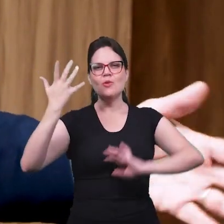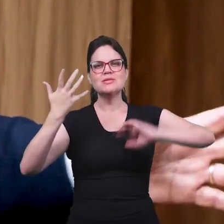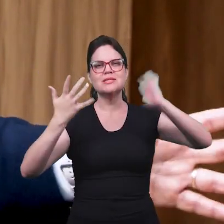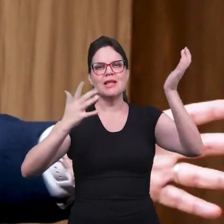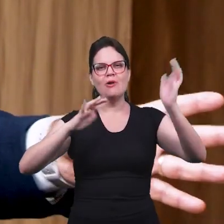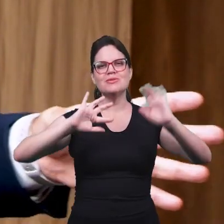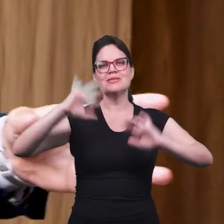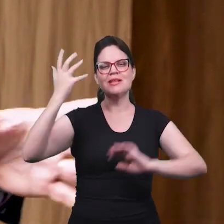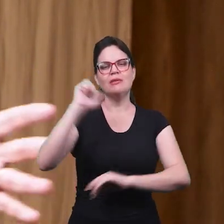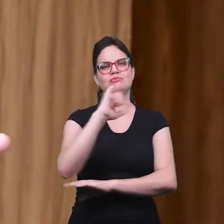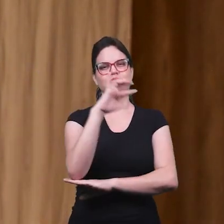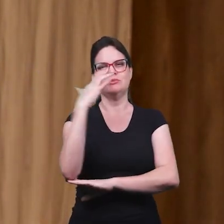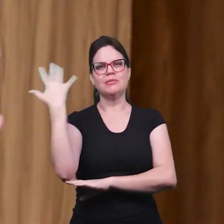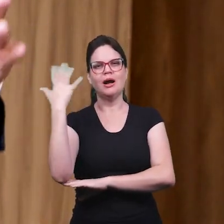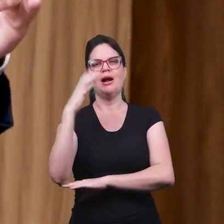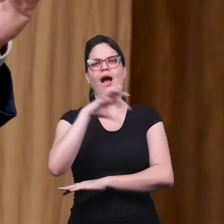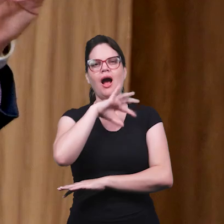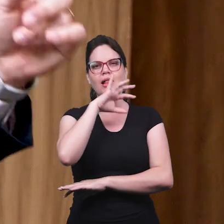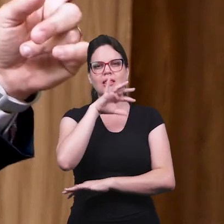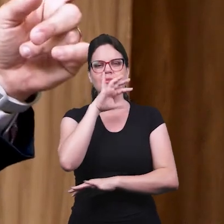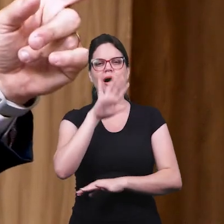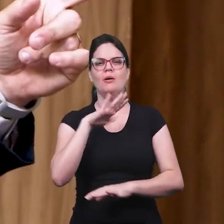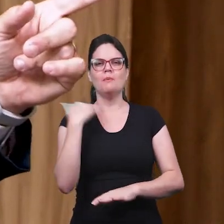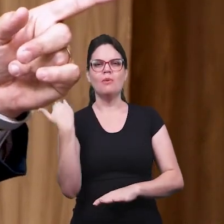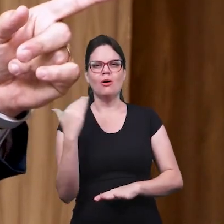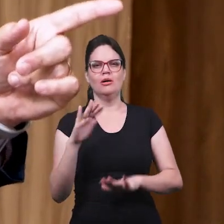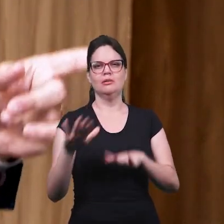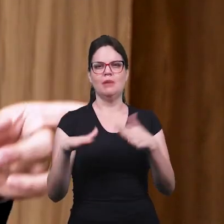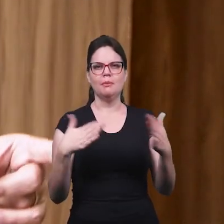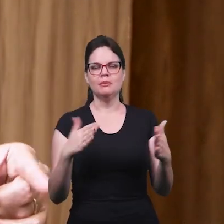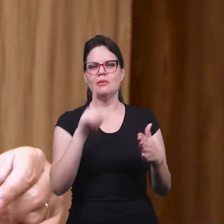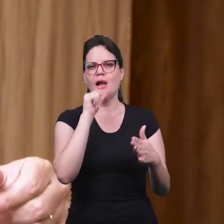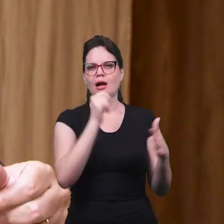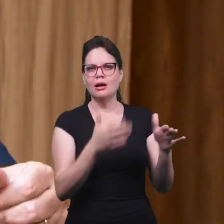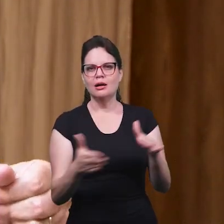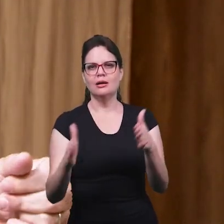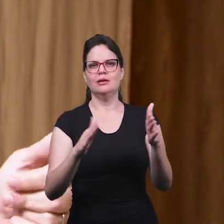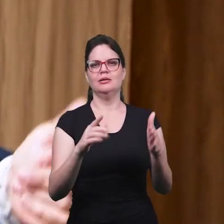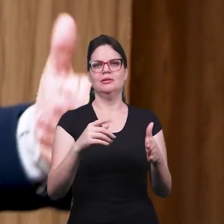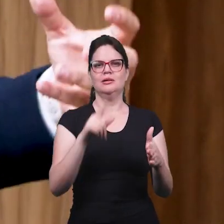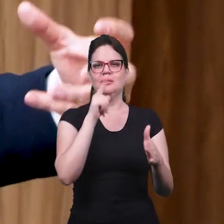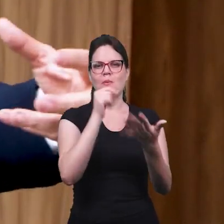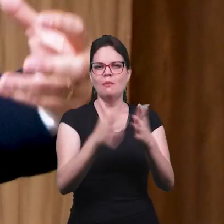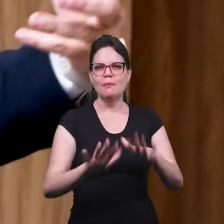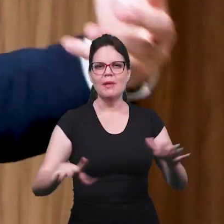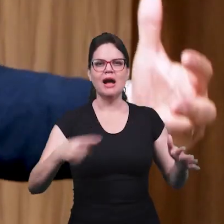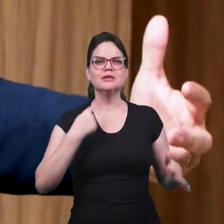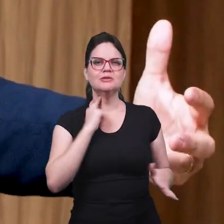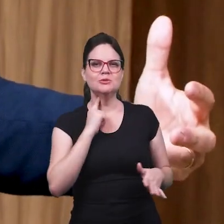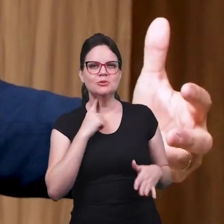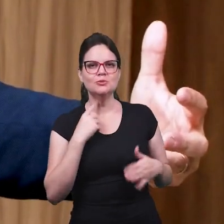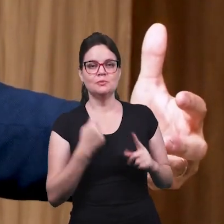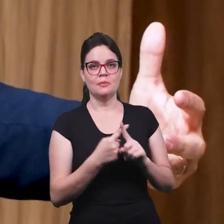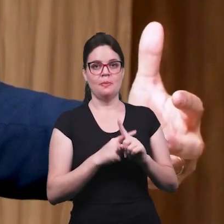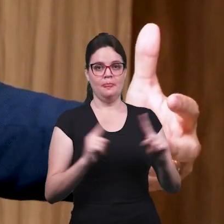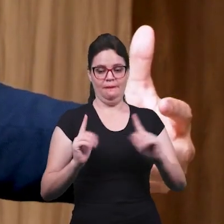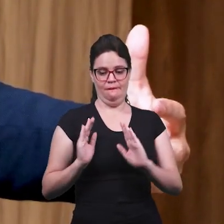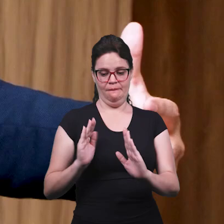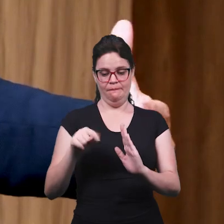seres do mar. Agora, nesse período aí chamado Grande Tribulação, nós não temos uma data para